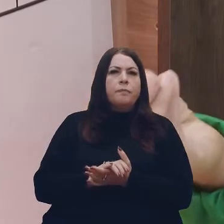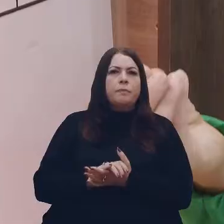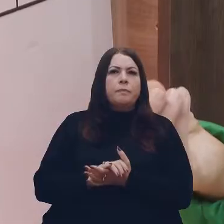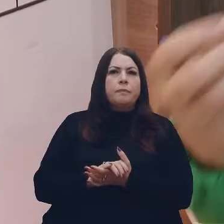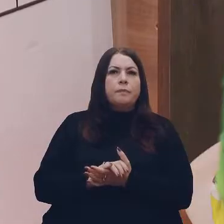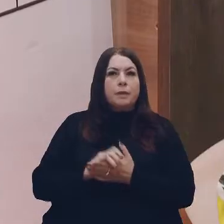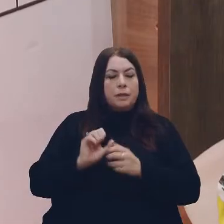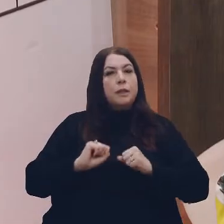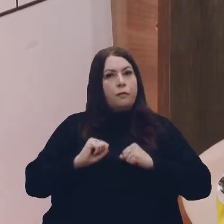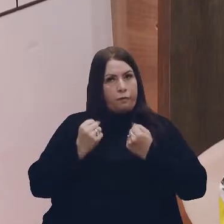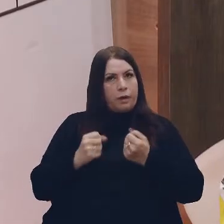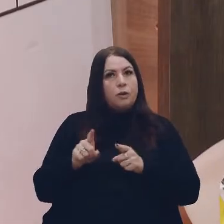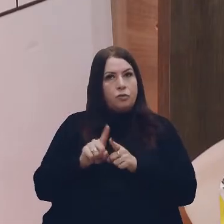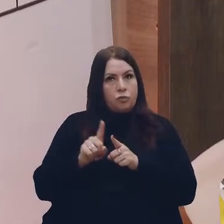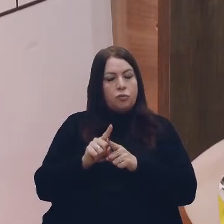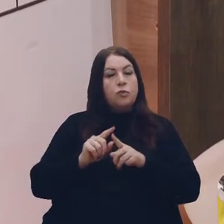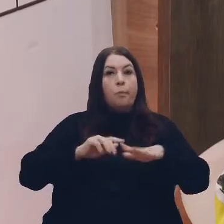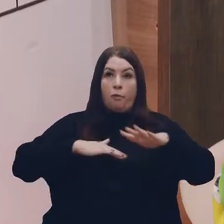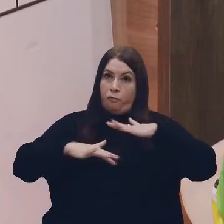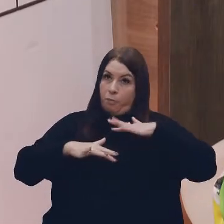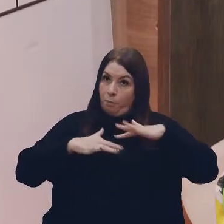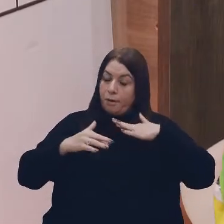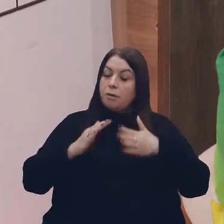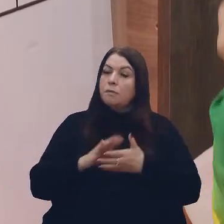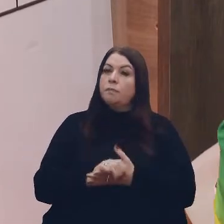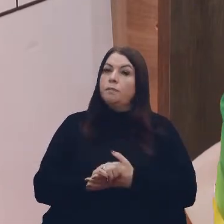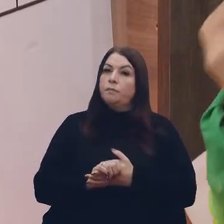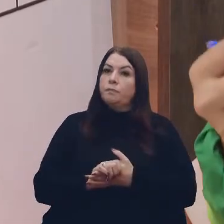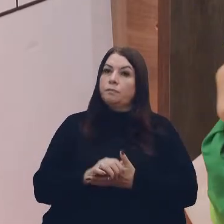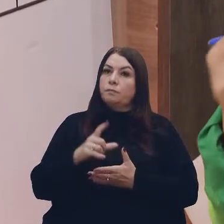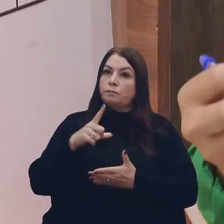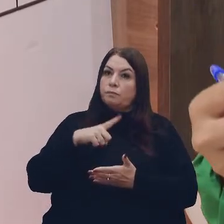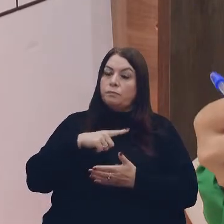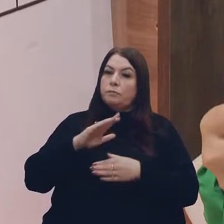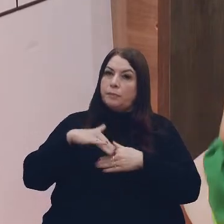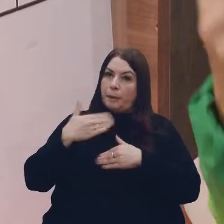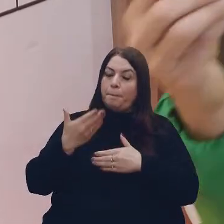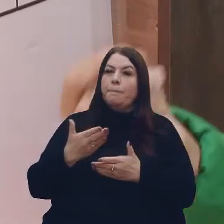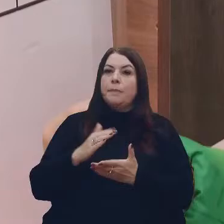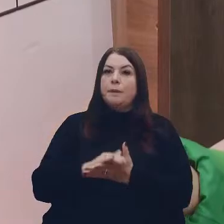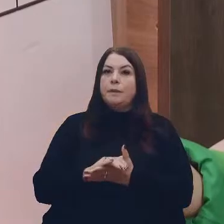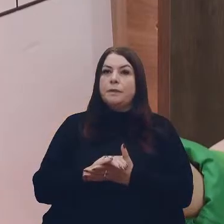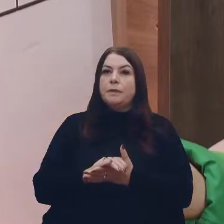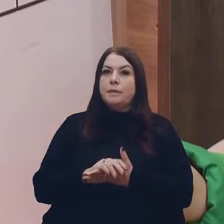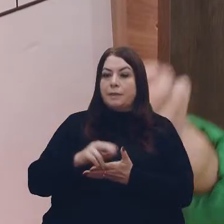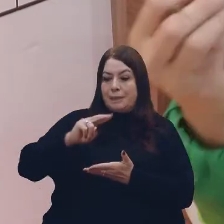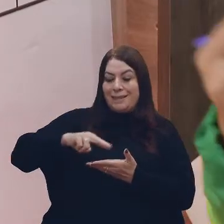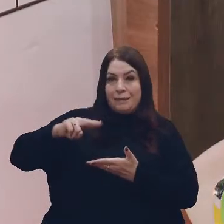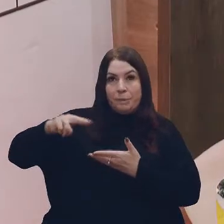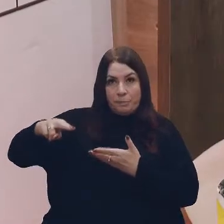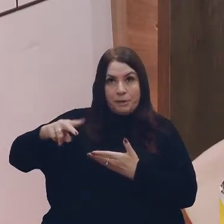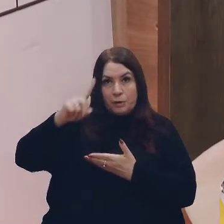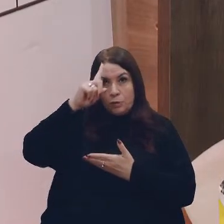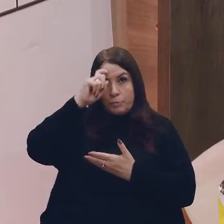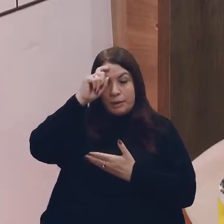A gente defende isso enquanto movimento, né? Que se tenha cada vez mais leitos em hospitais gerais,